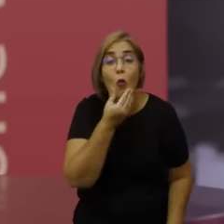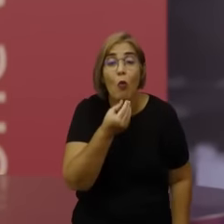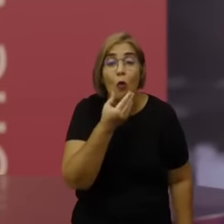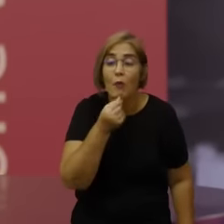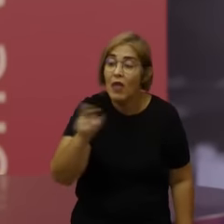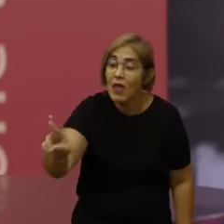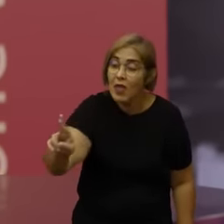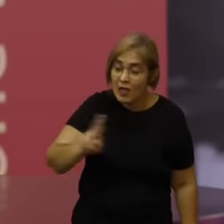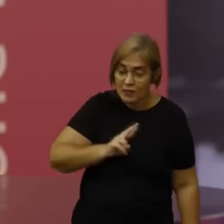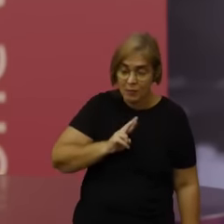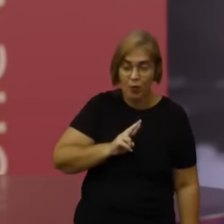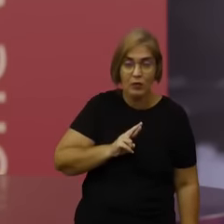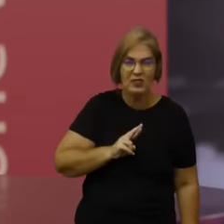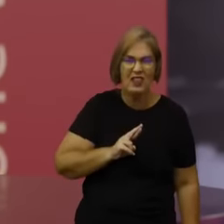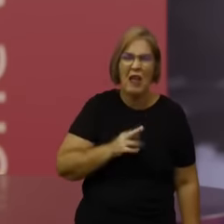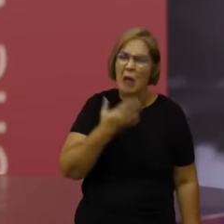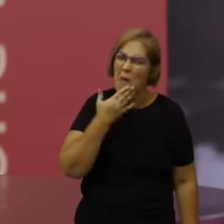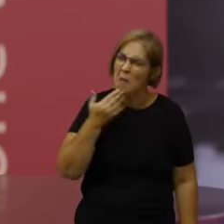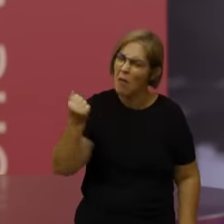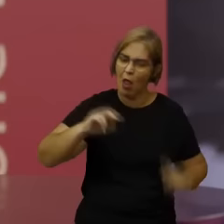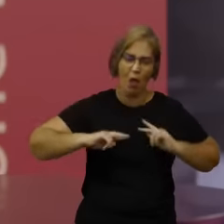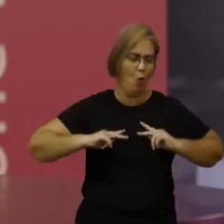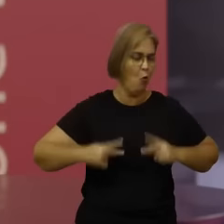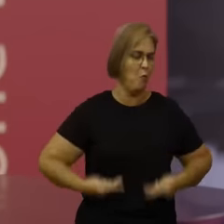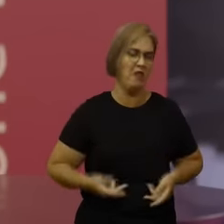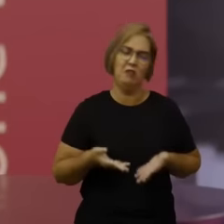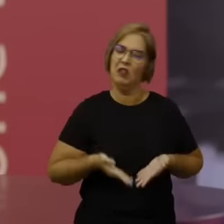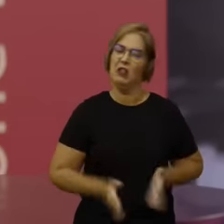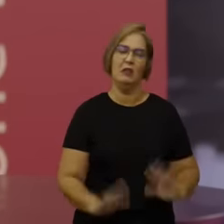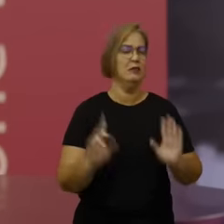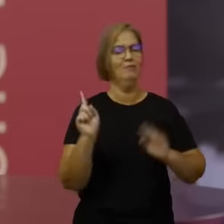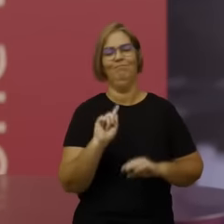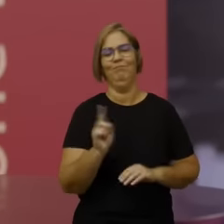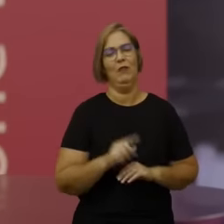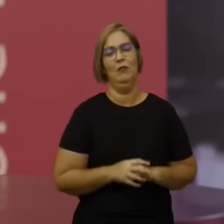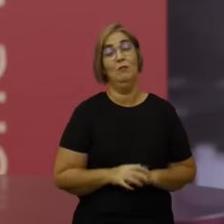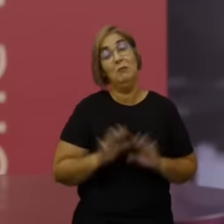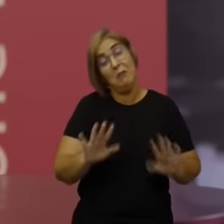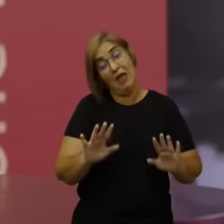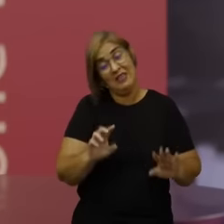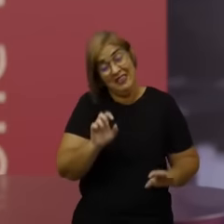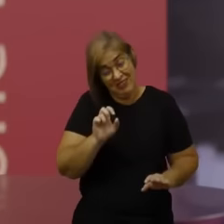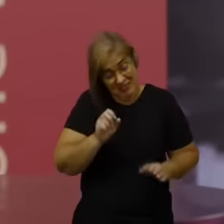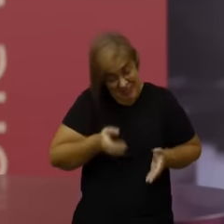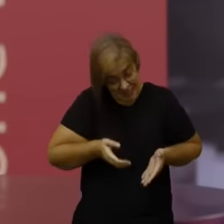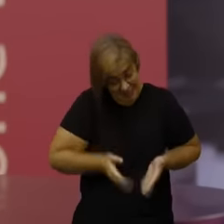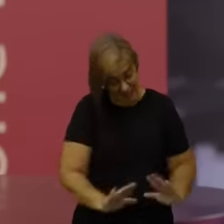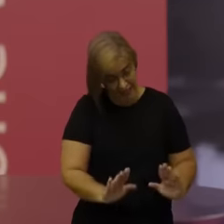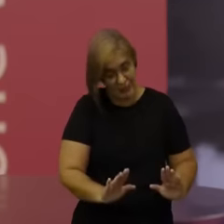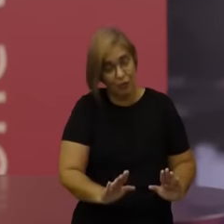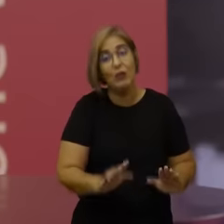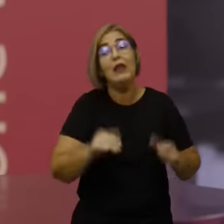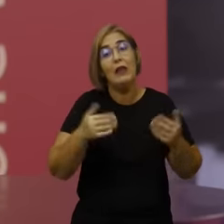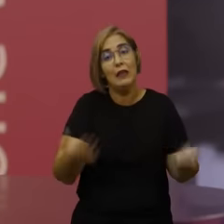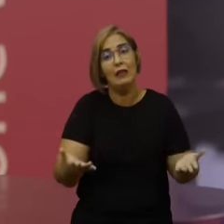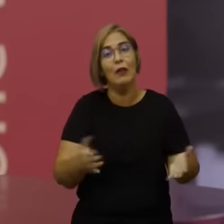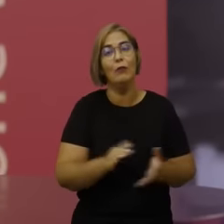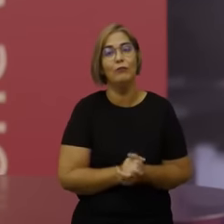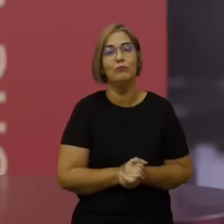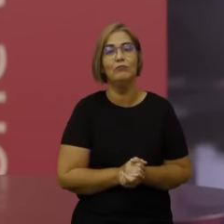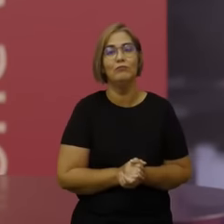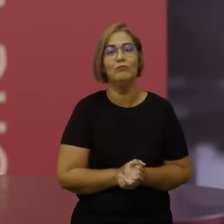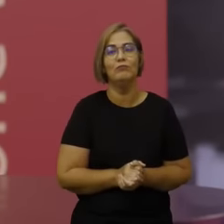Melhor para o homem, melhor para o ser humano seria não ter nascido. Mas já que nasceu, melhor é ou seria